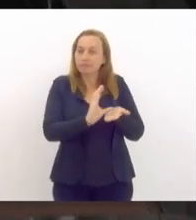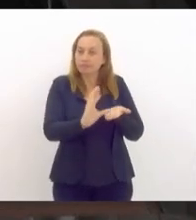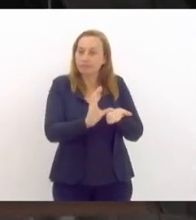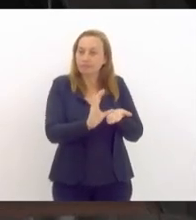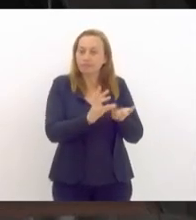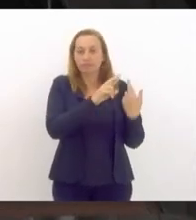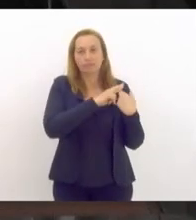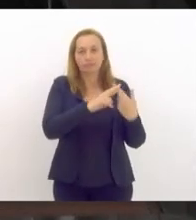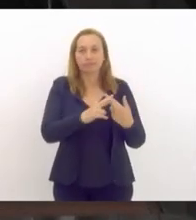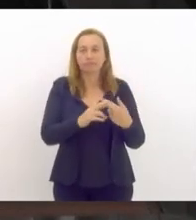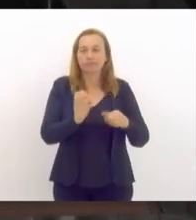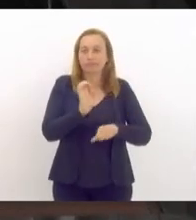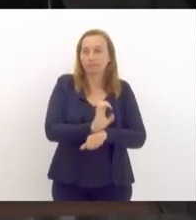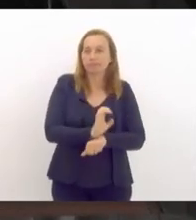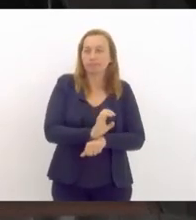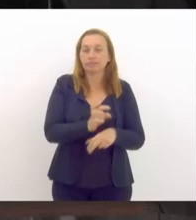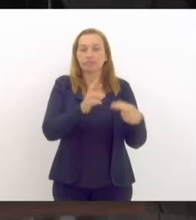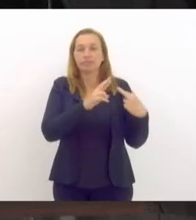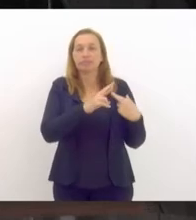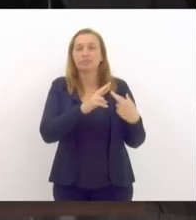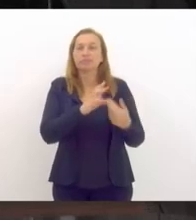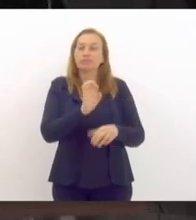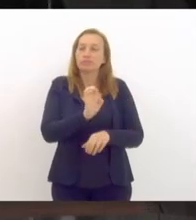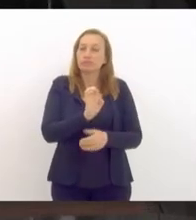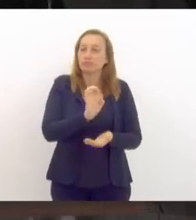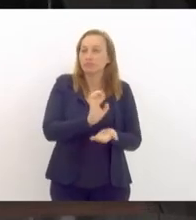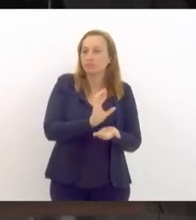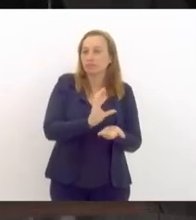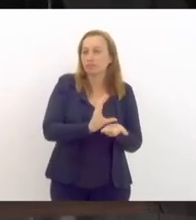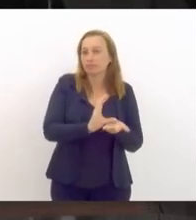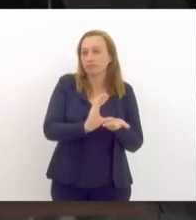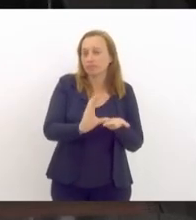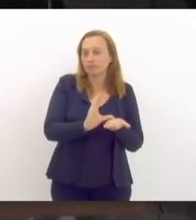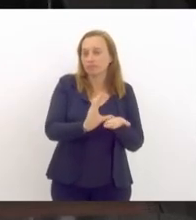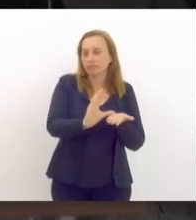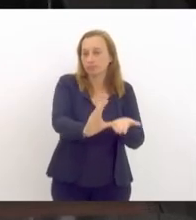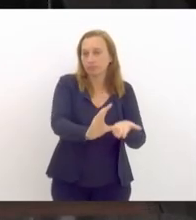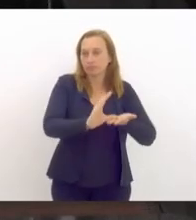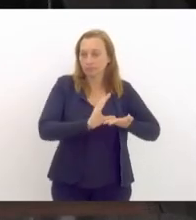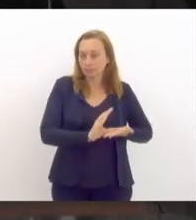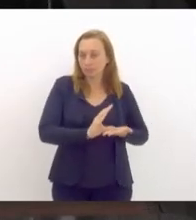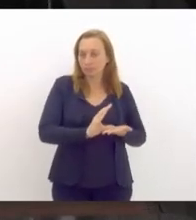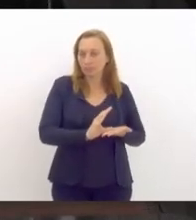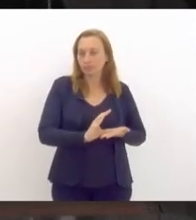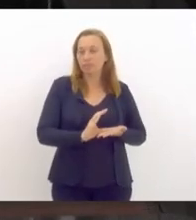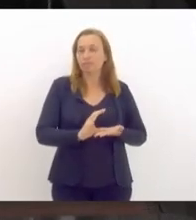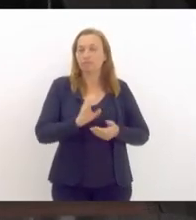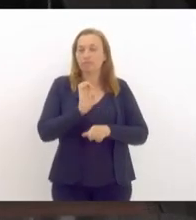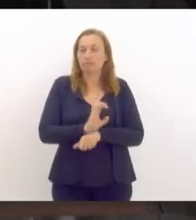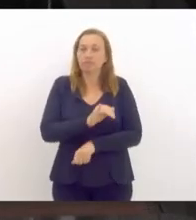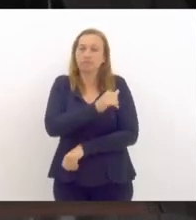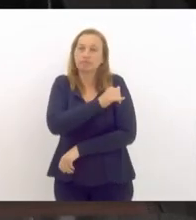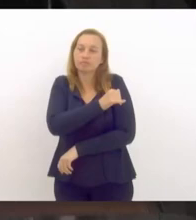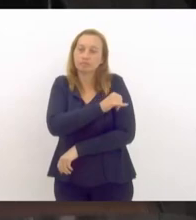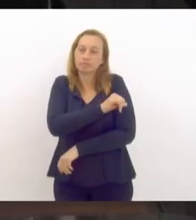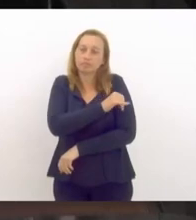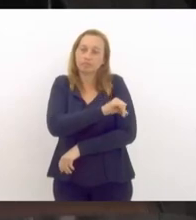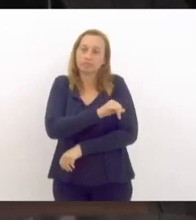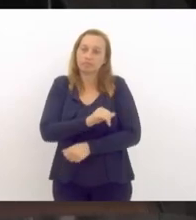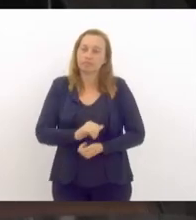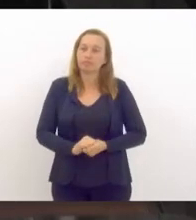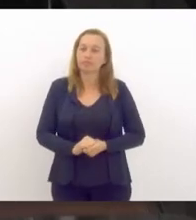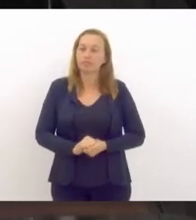e o estado recebe um recurso que vem do programa nacional de alimentação escolar então